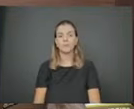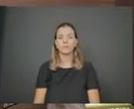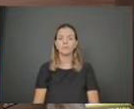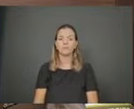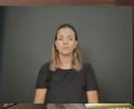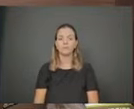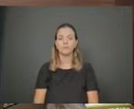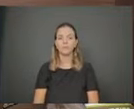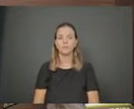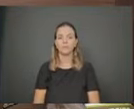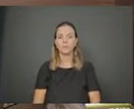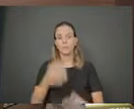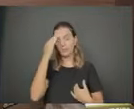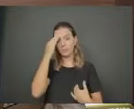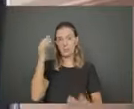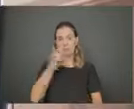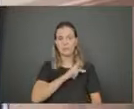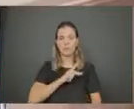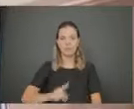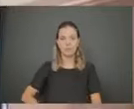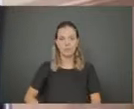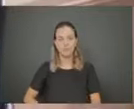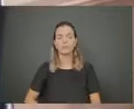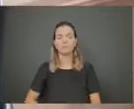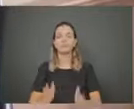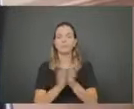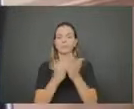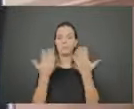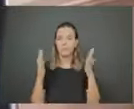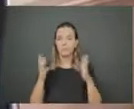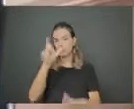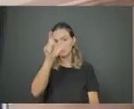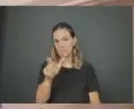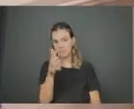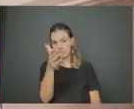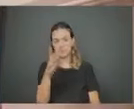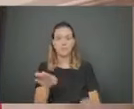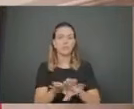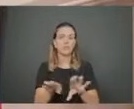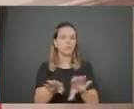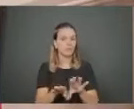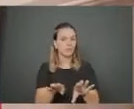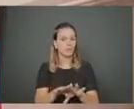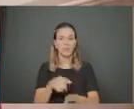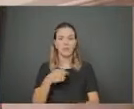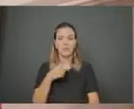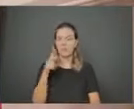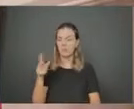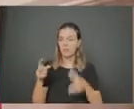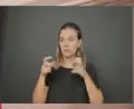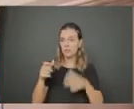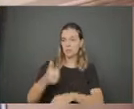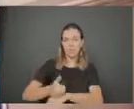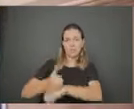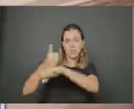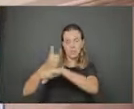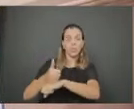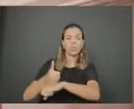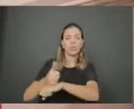Chico Kuzma, no mesmo momento que parabenizo Vossa Excelência e indiretamente ao Regi, que é nosso diretor de segurança, também colaborou